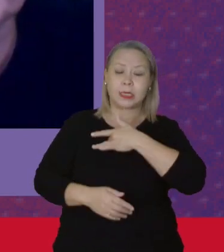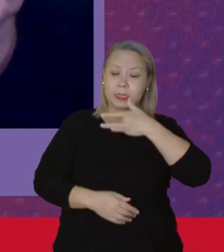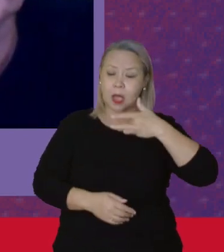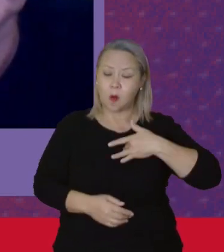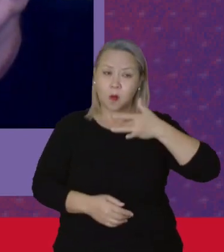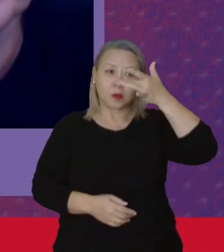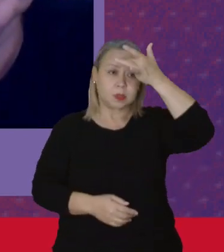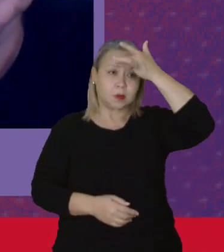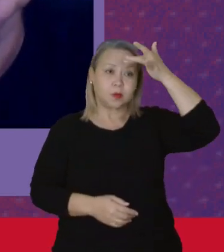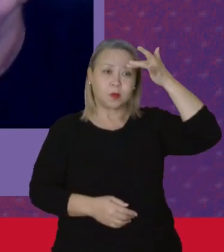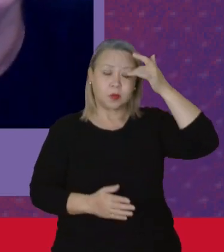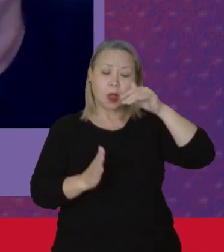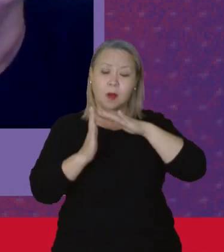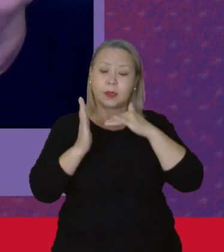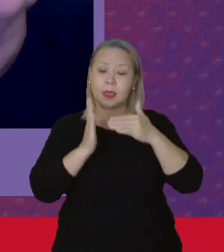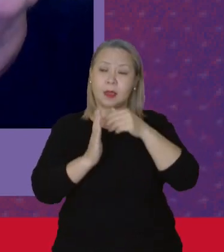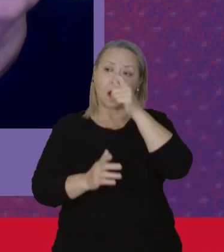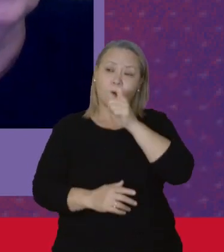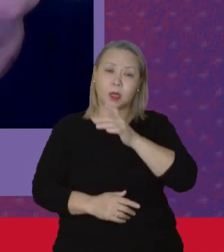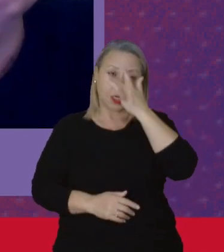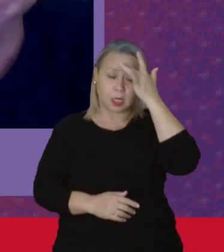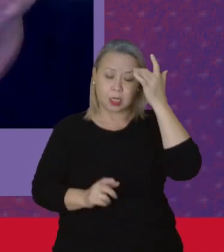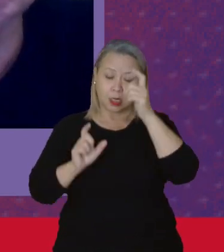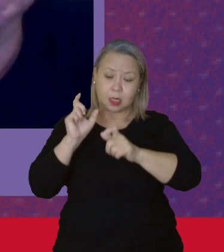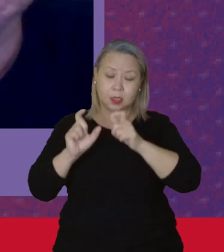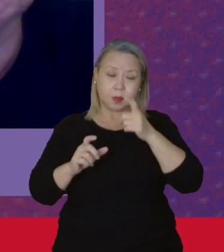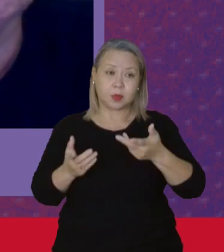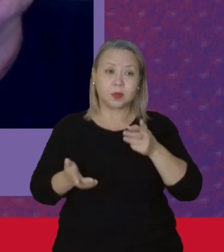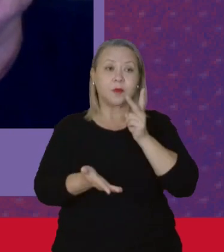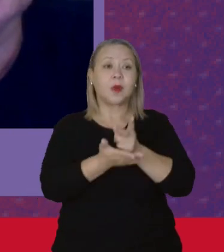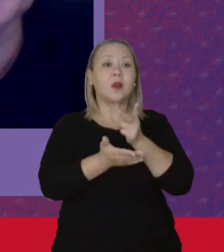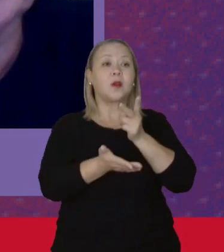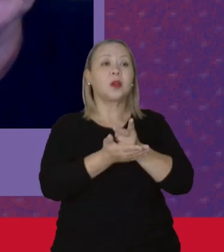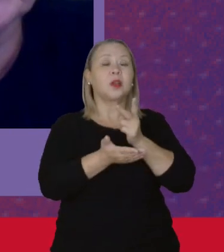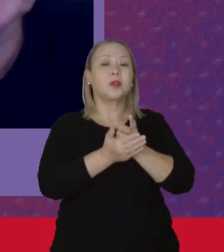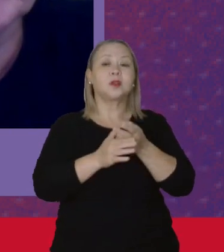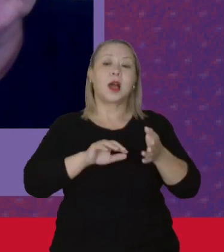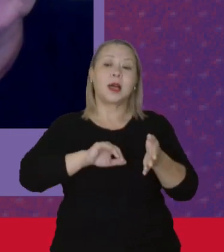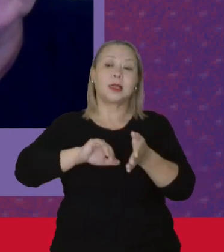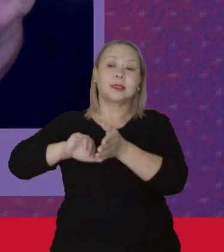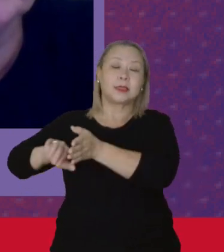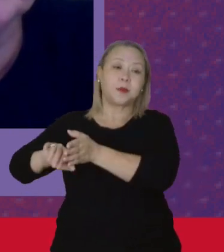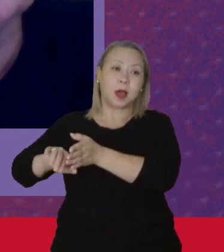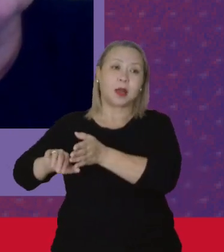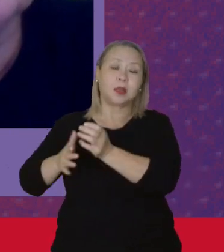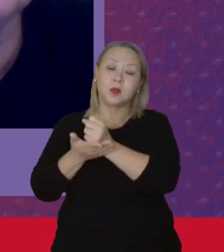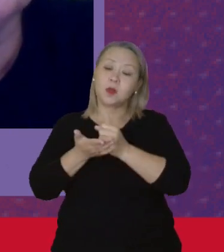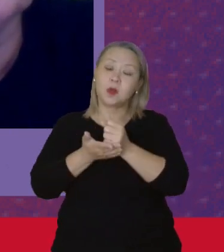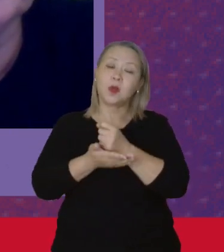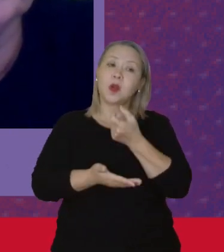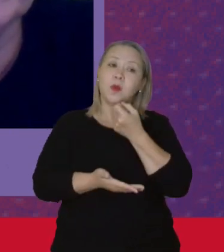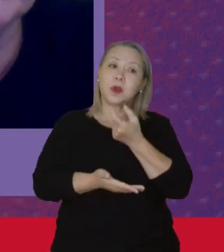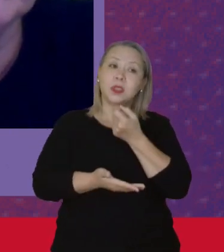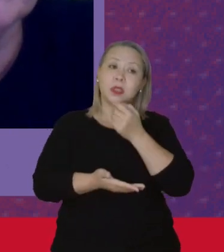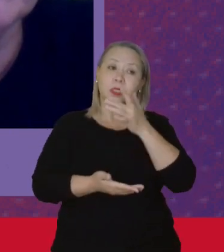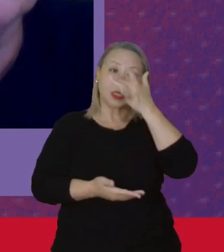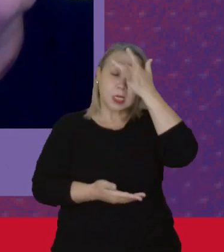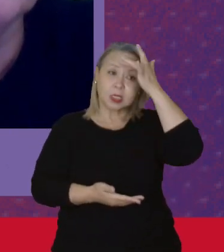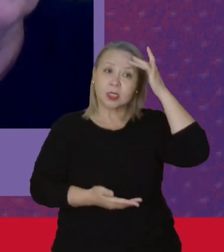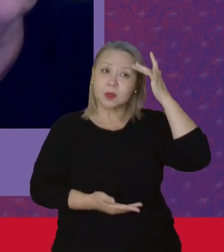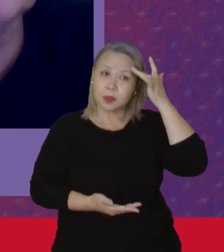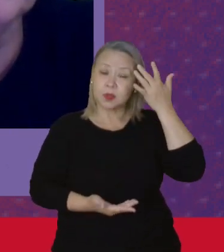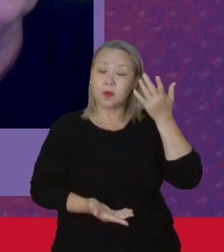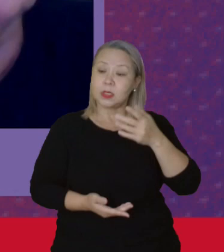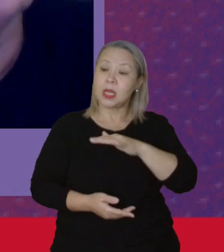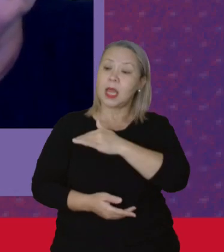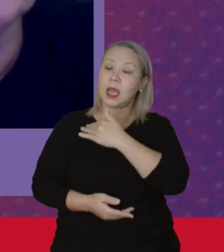saúde integral das pessoas. E a gente vai continuar segregando e medicalizando as pessoas individualmente e matando